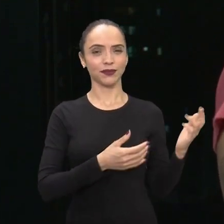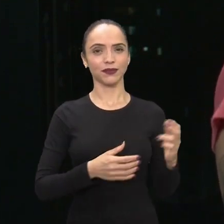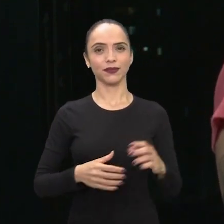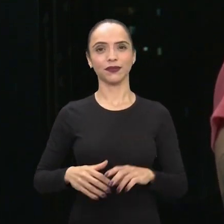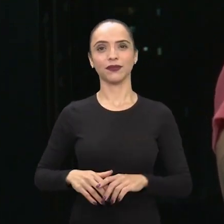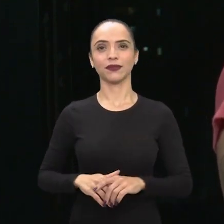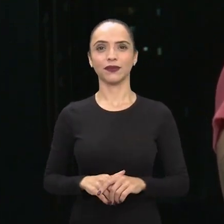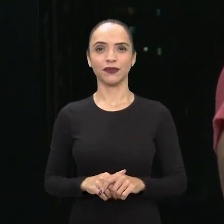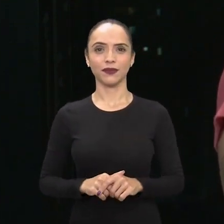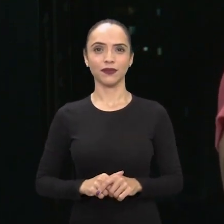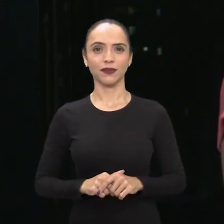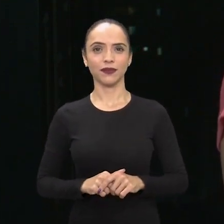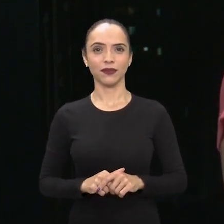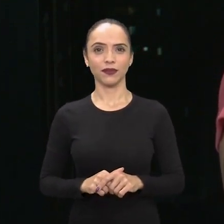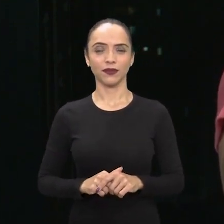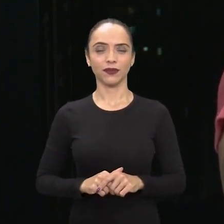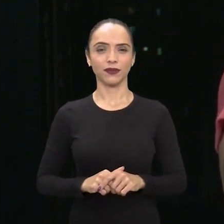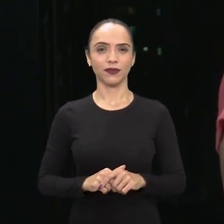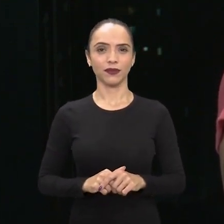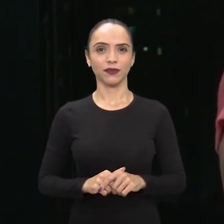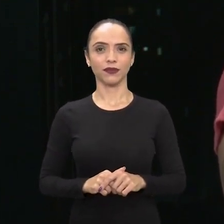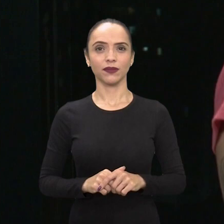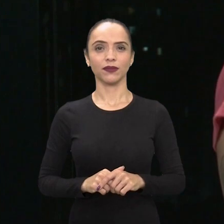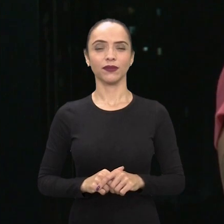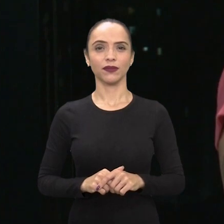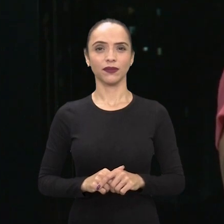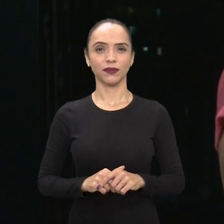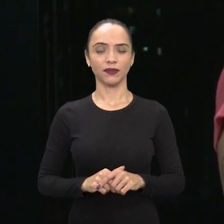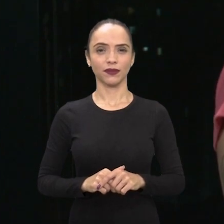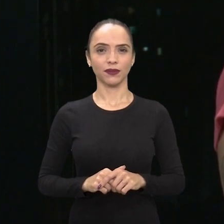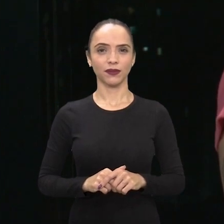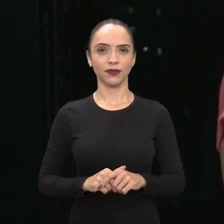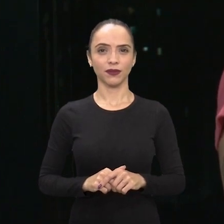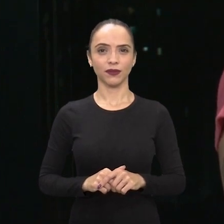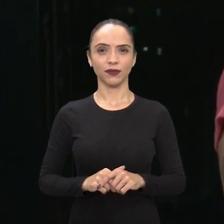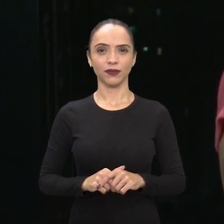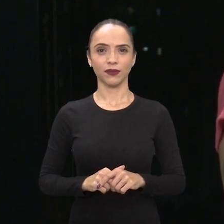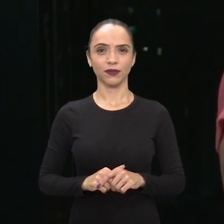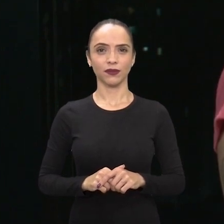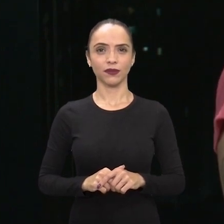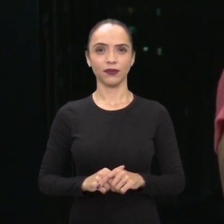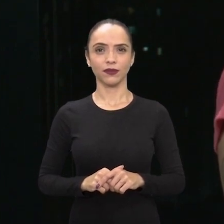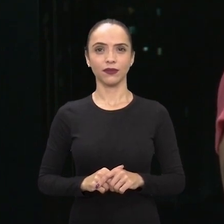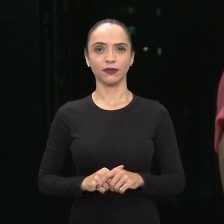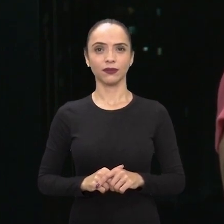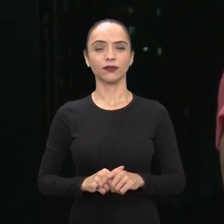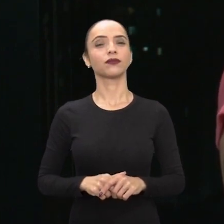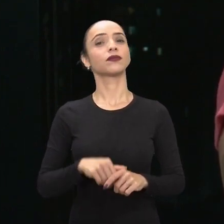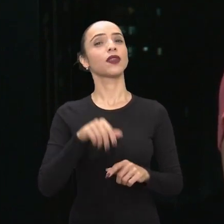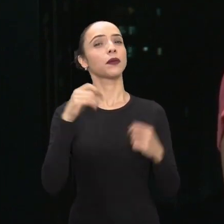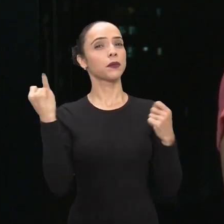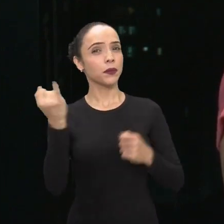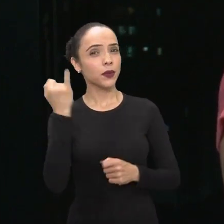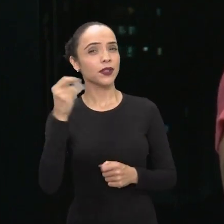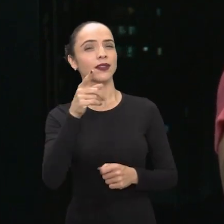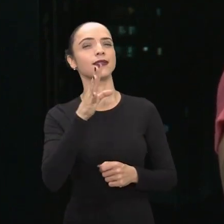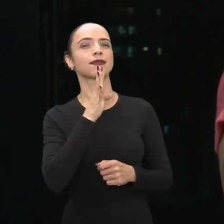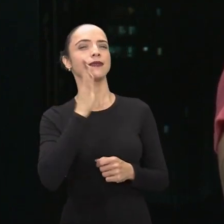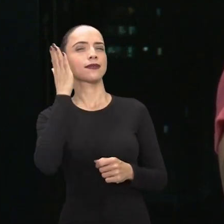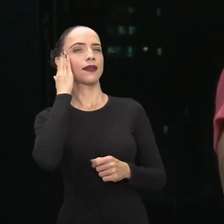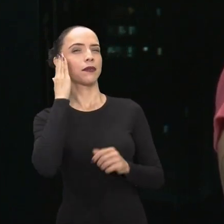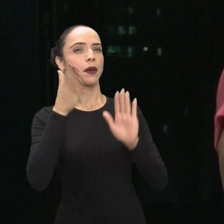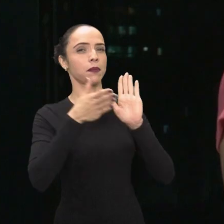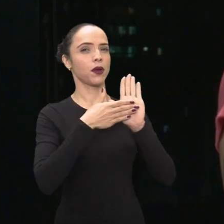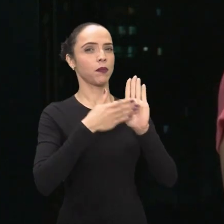divulga Candy com de mudo contas ponto tse.jus.br Conheça as propostas